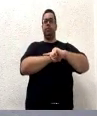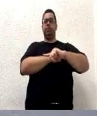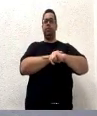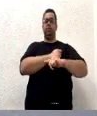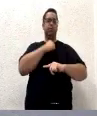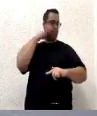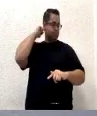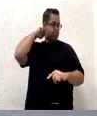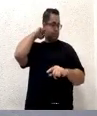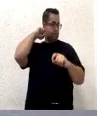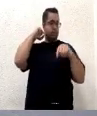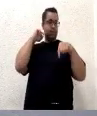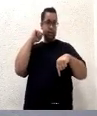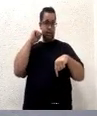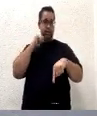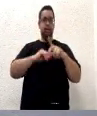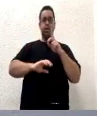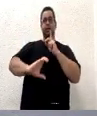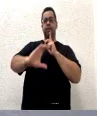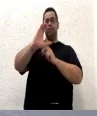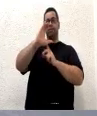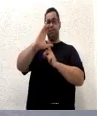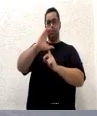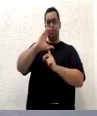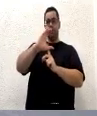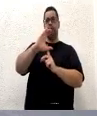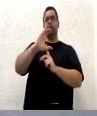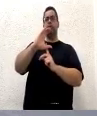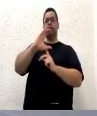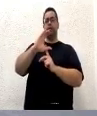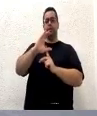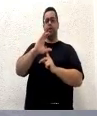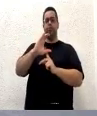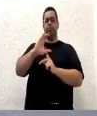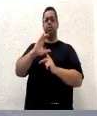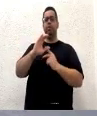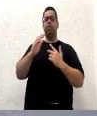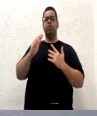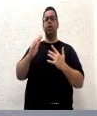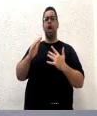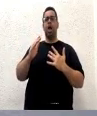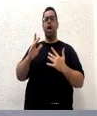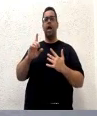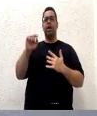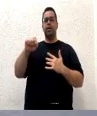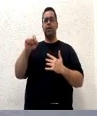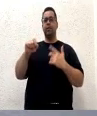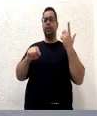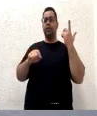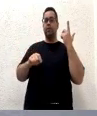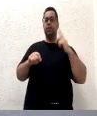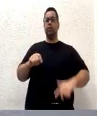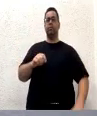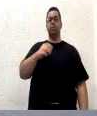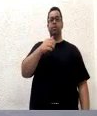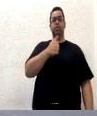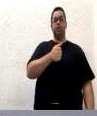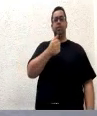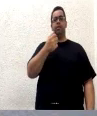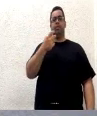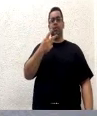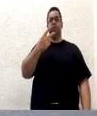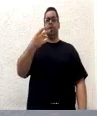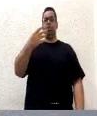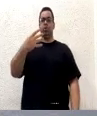E Cordeirópolis, em relação a óbito por Covid, mantivemos nos 124 casos. Então, isso é